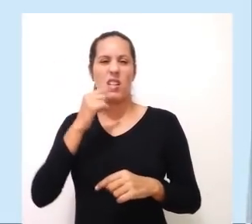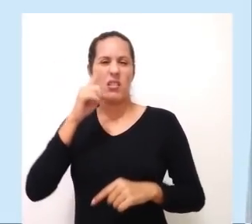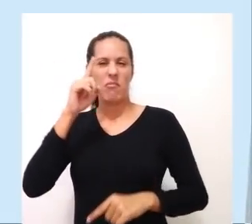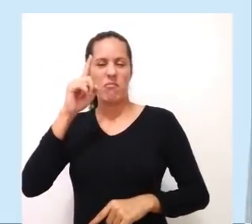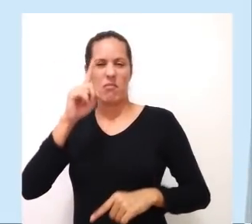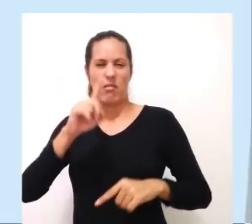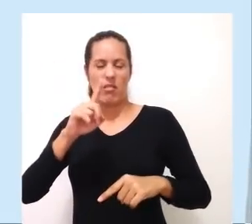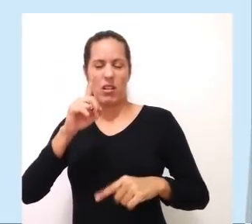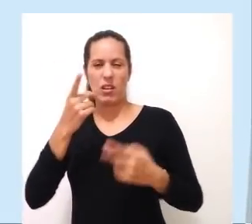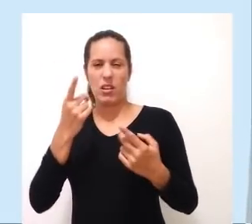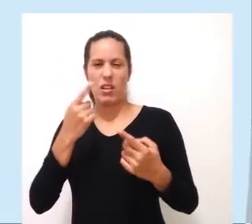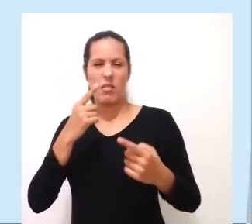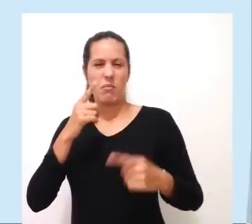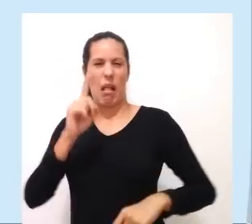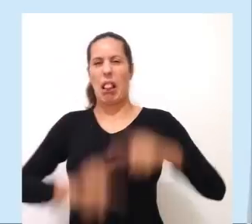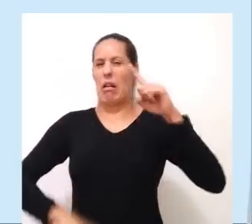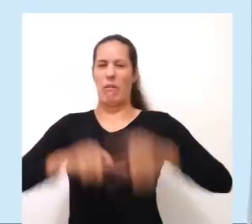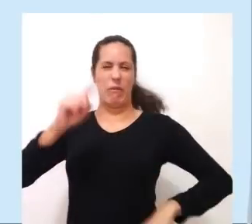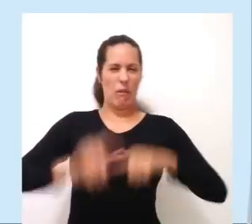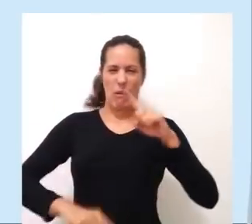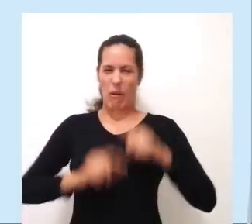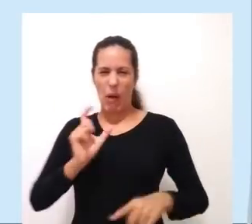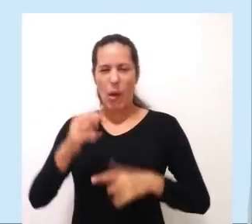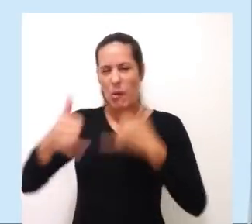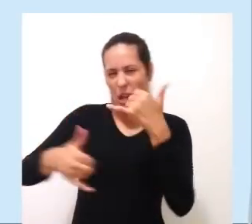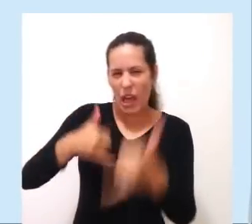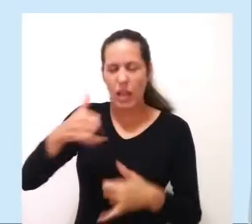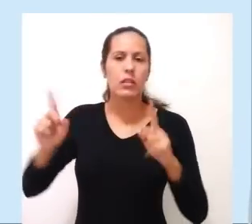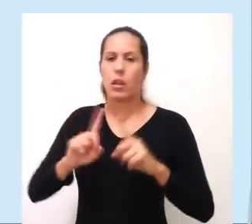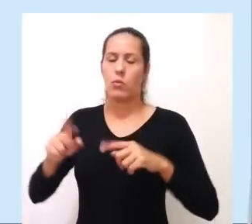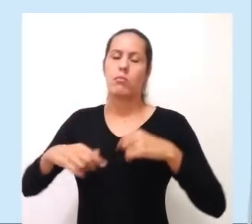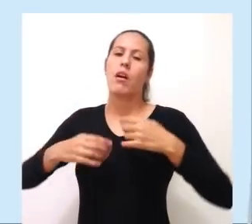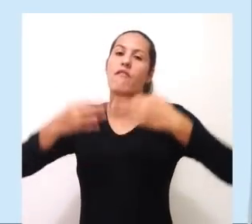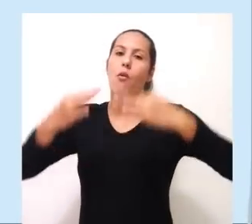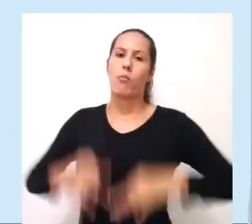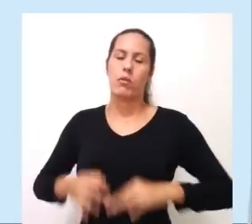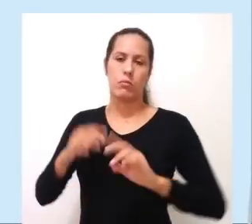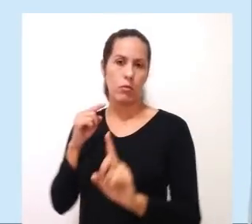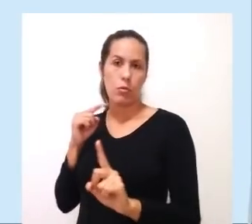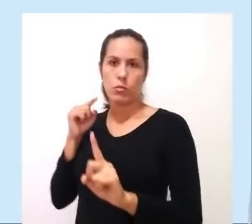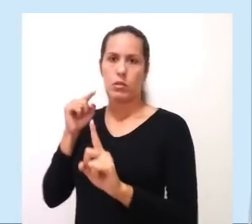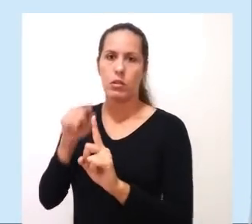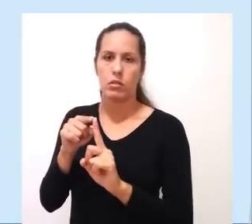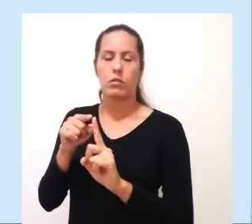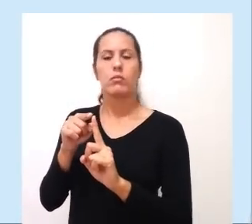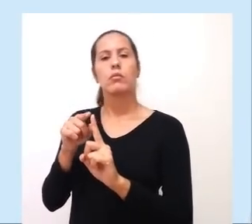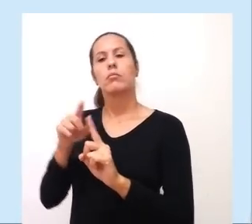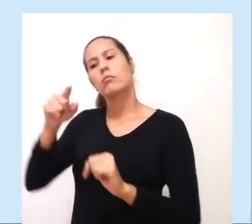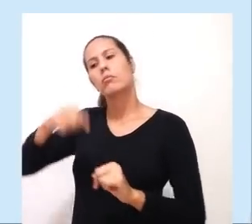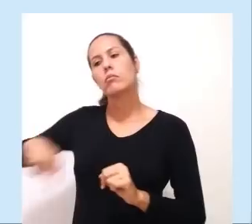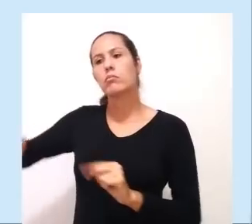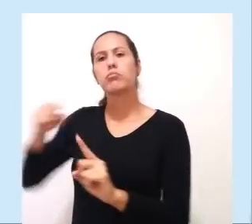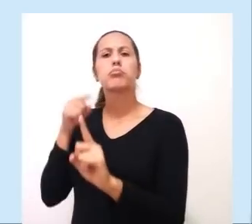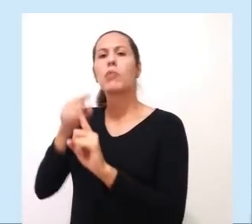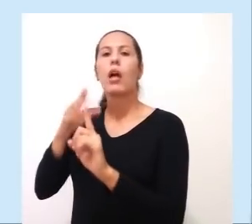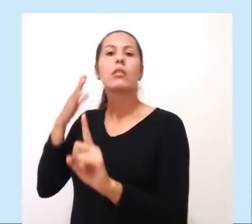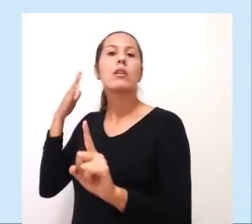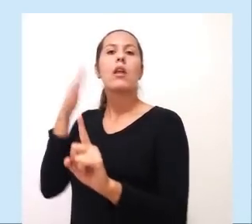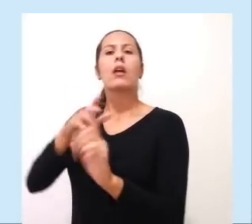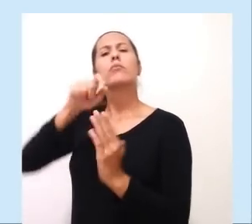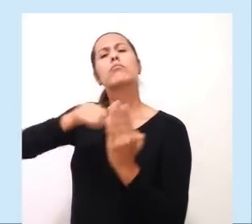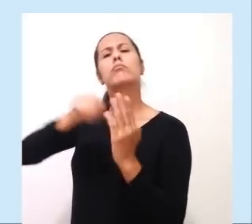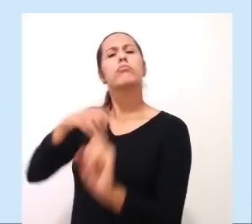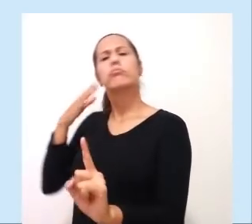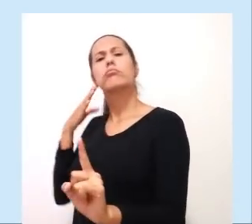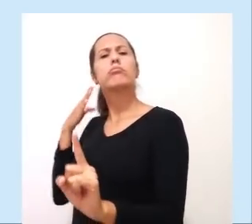palavrões, evitar brincadeiras, tem que ser formal e objetiva. Objetiva é atingir a todos. Então, formal